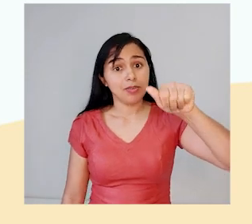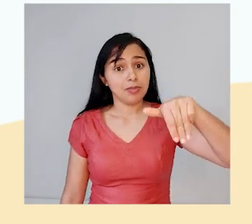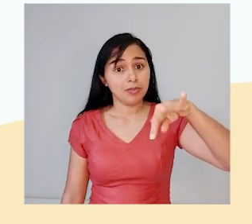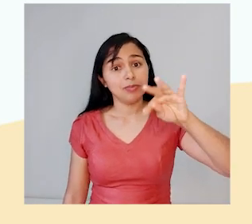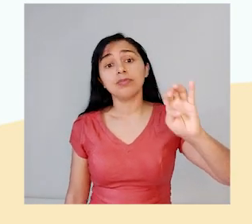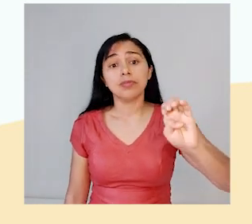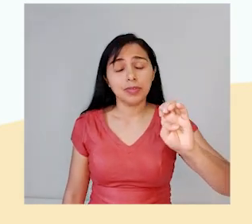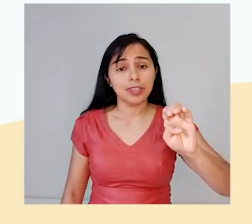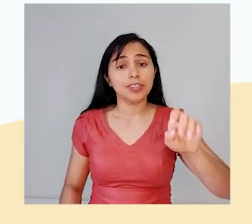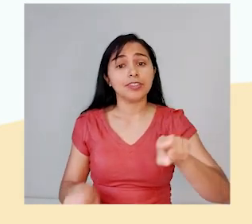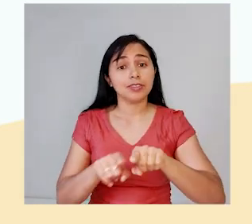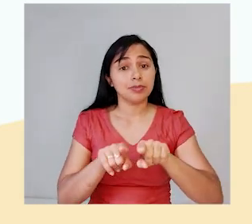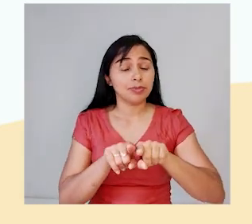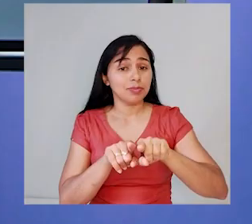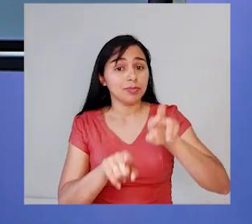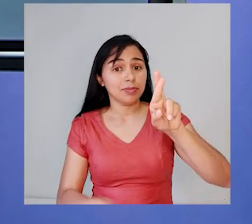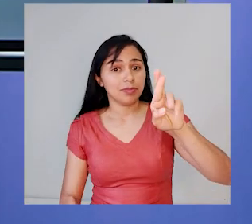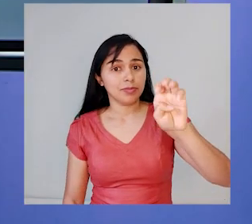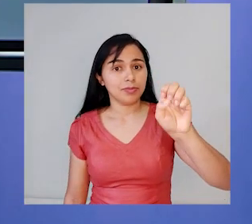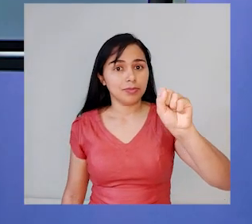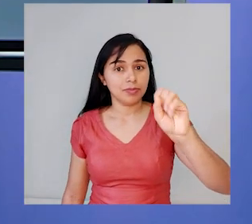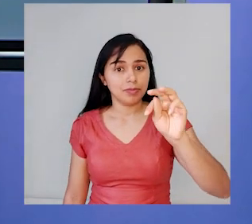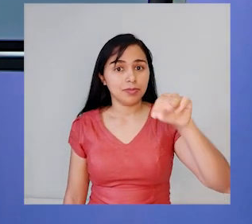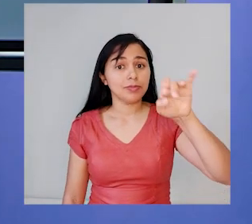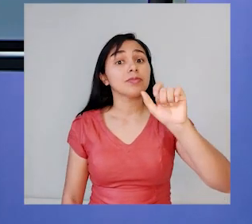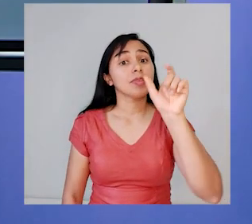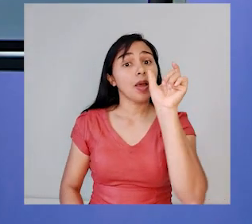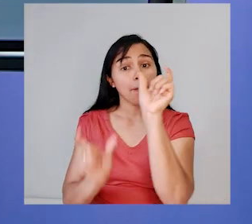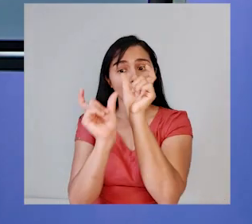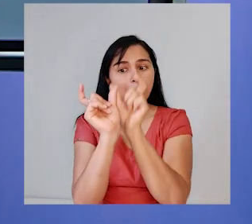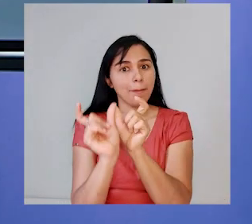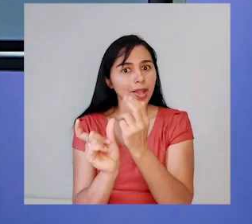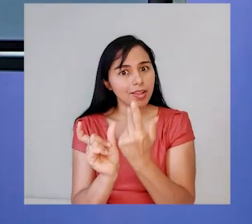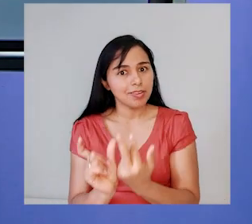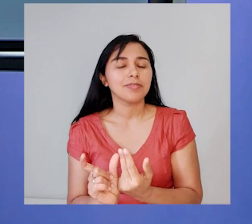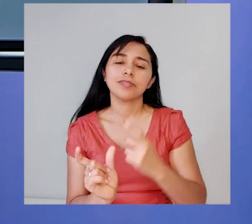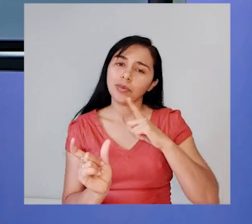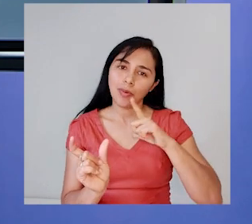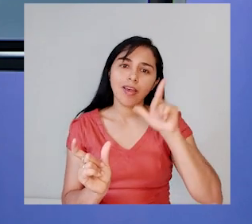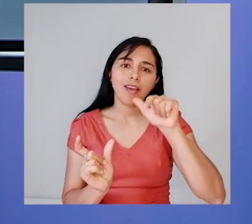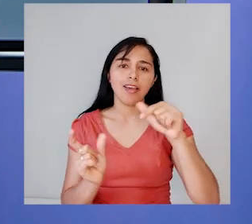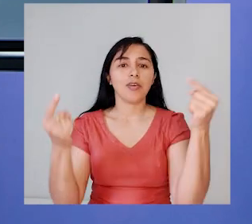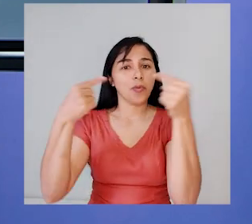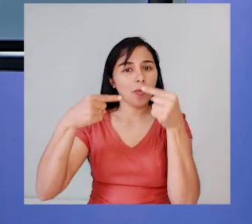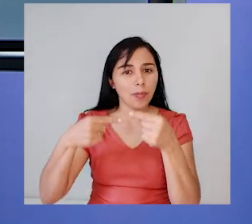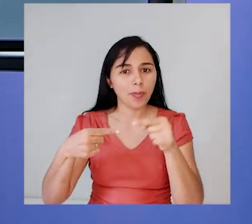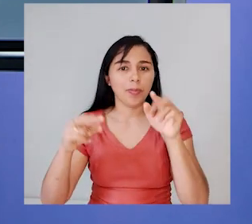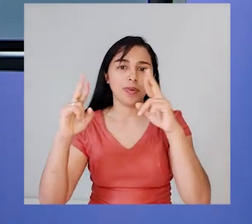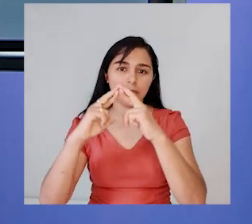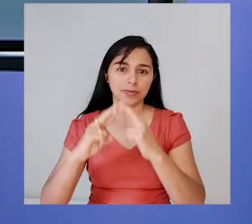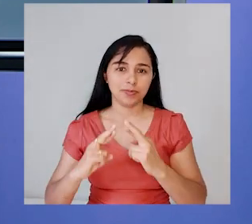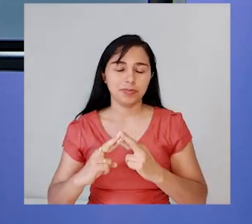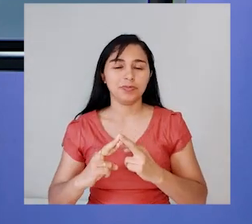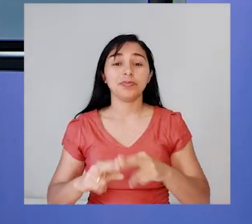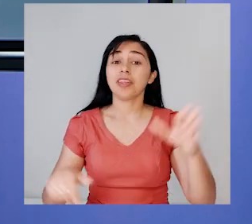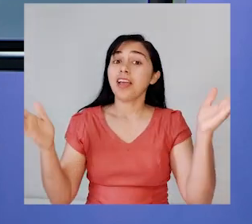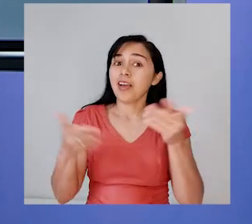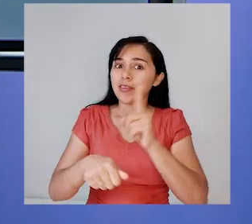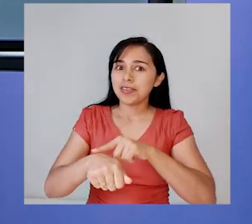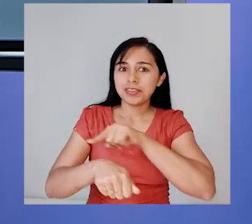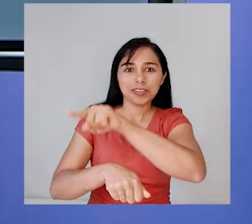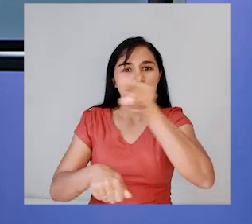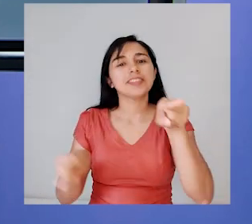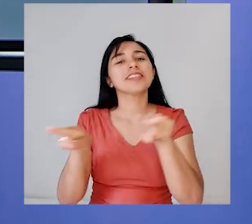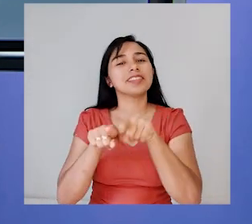sim rima dentro deste poema. Chegou a hora de você aparecer aqui na nossa telinha. Que tal você participar do quadro Você